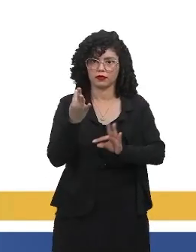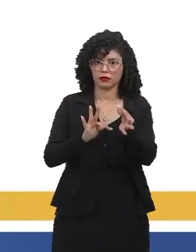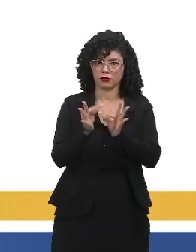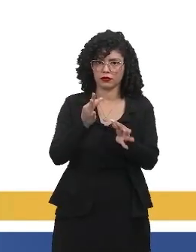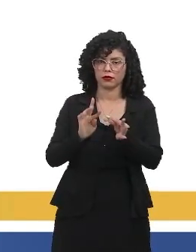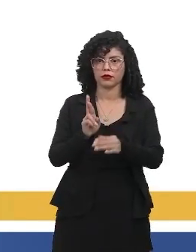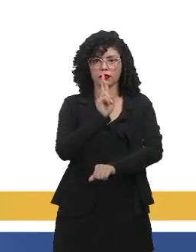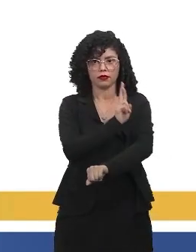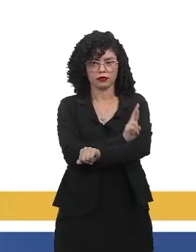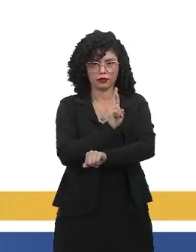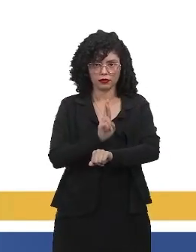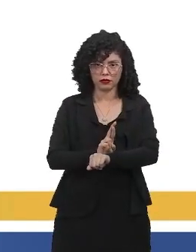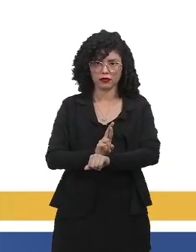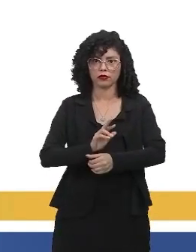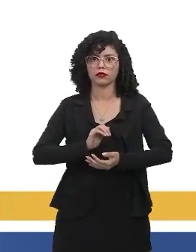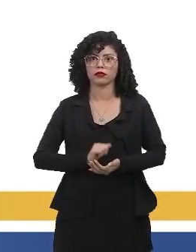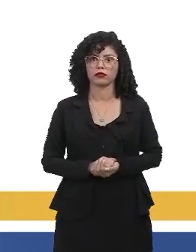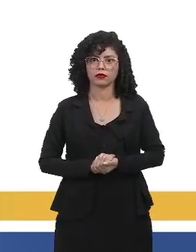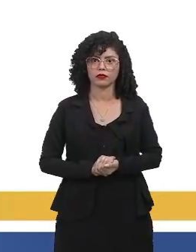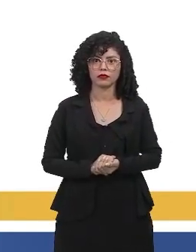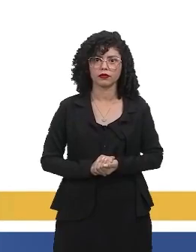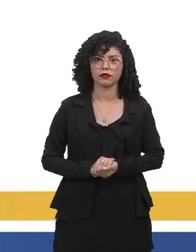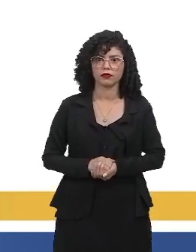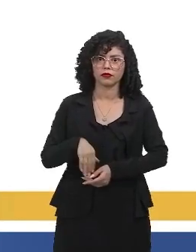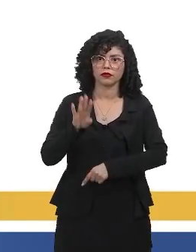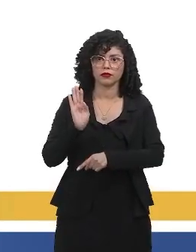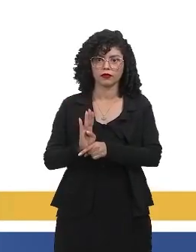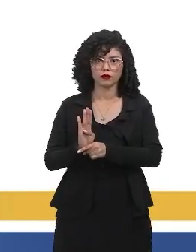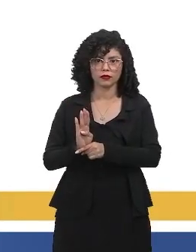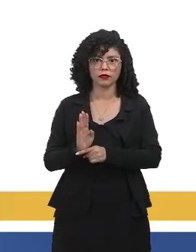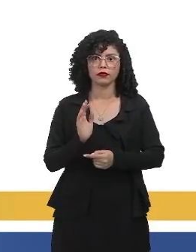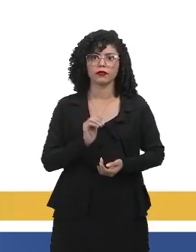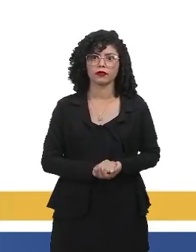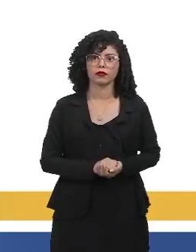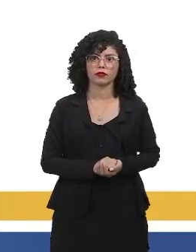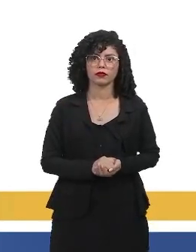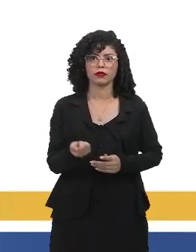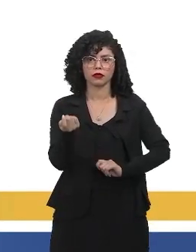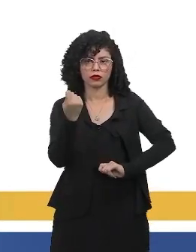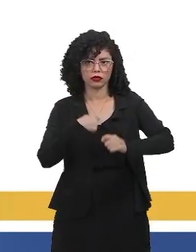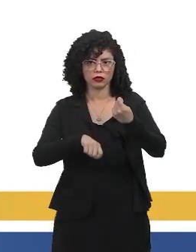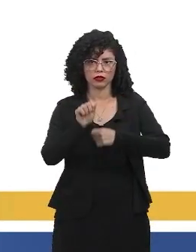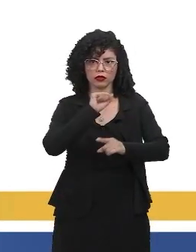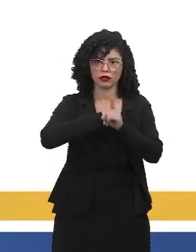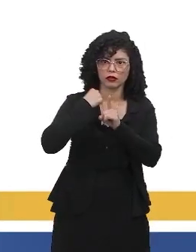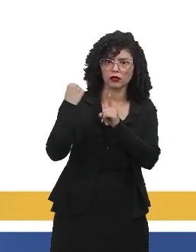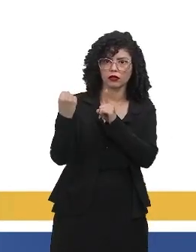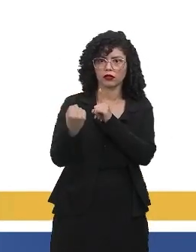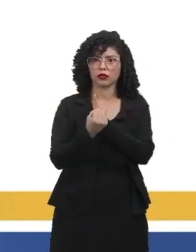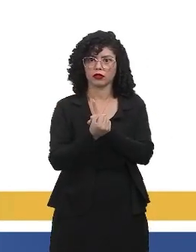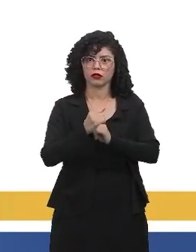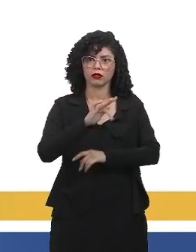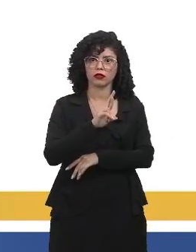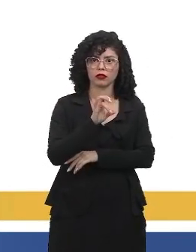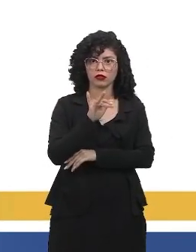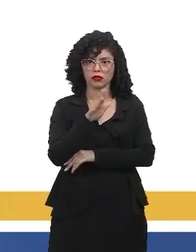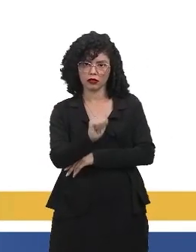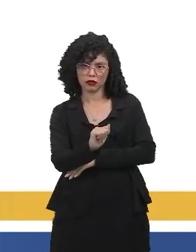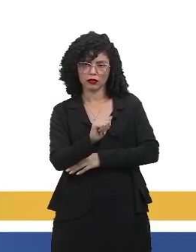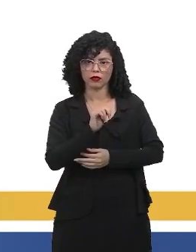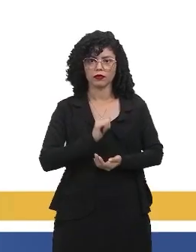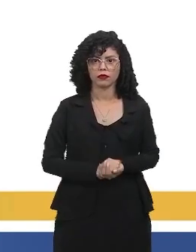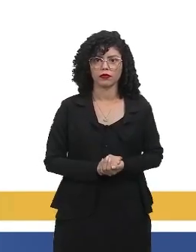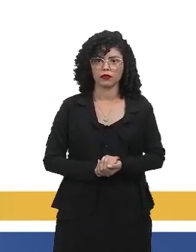preconceitos teológicos e religiosos. Letra B, aspectos socioeconômicos